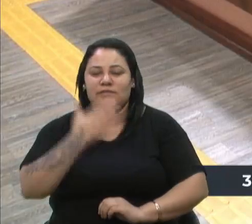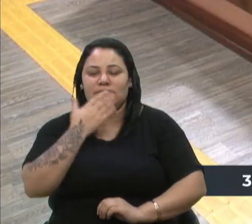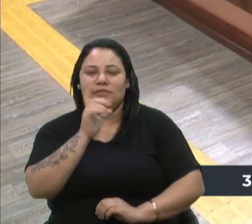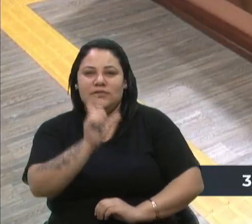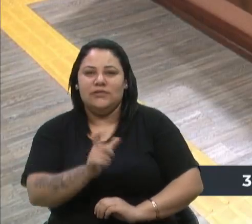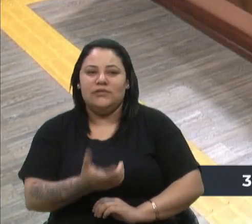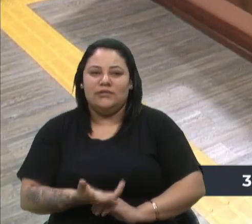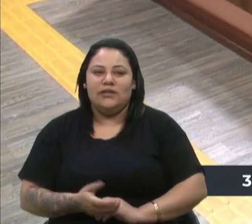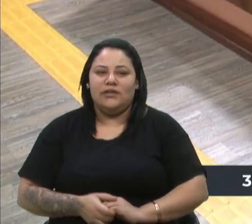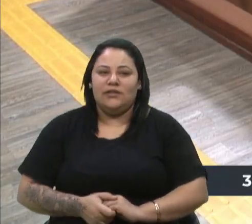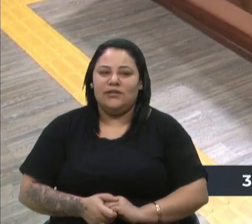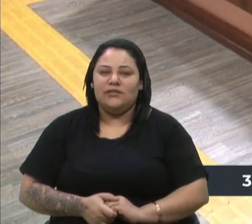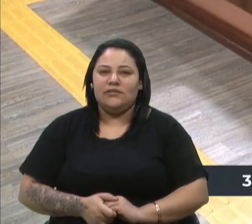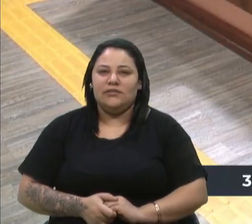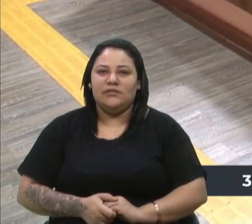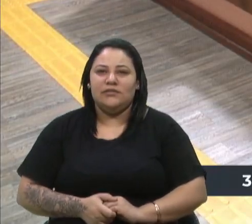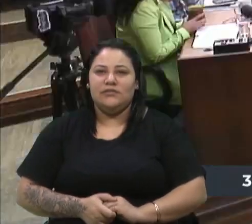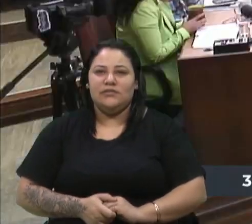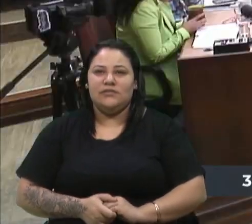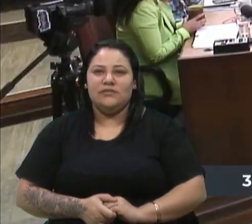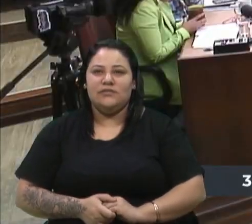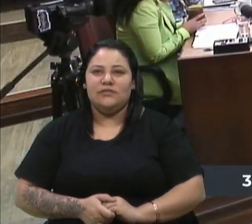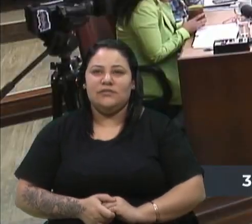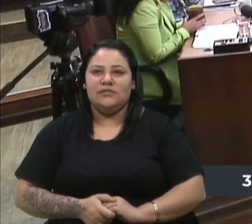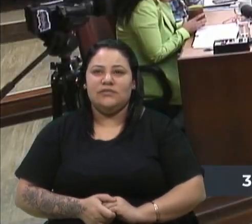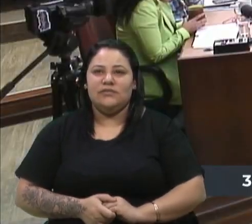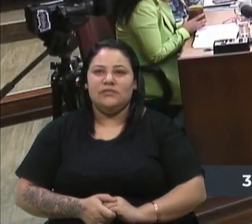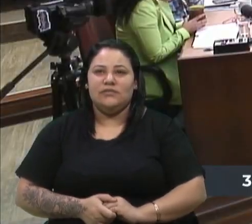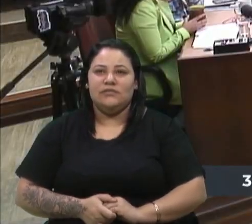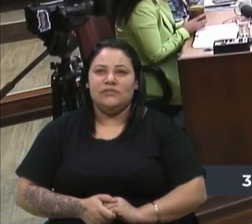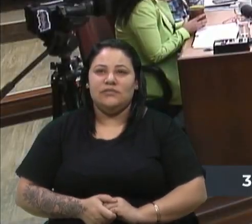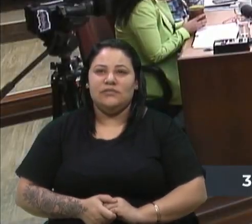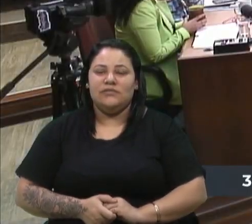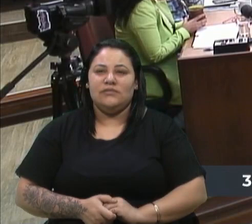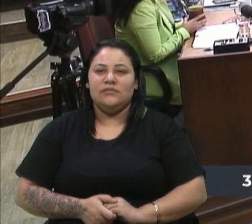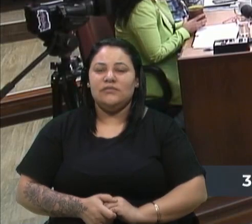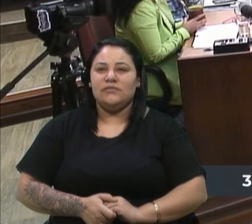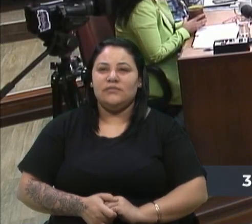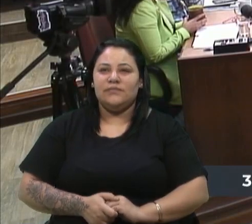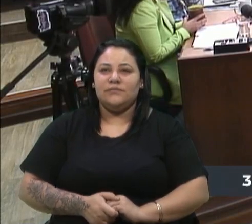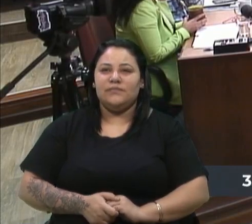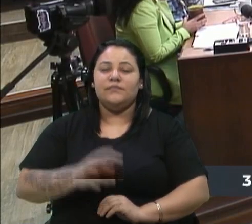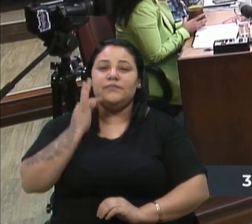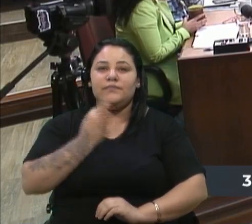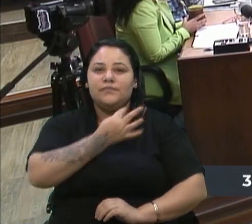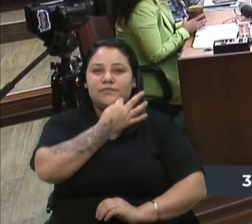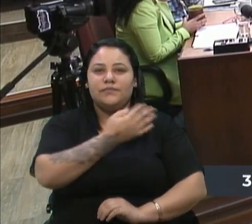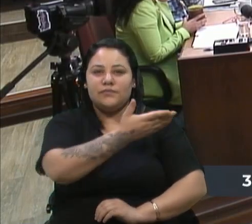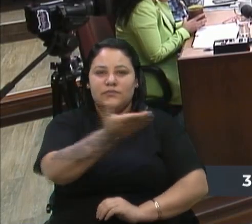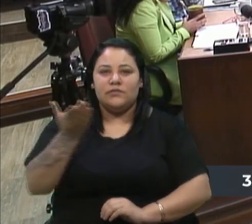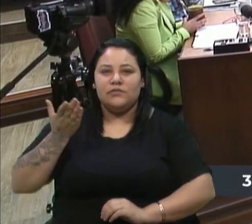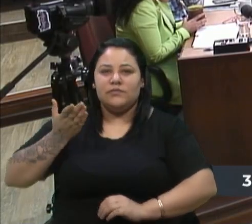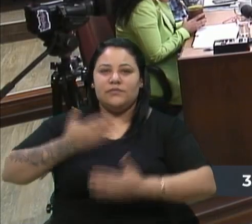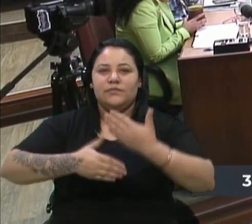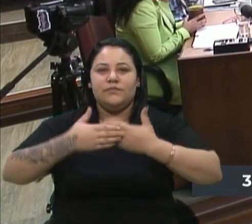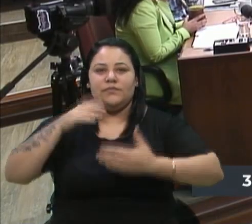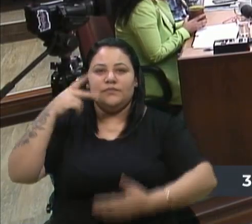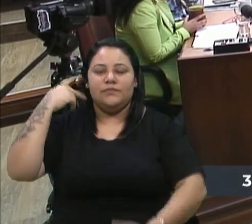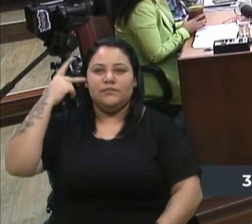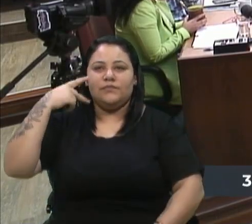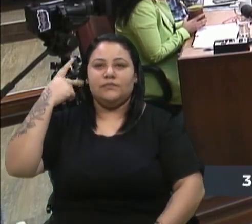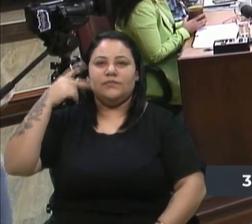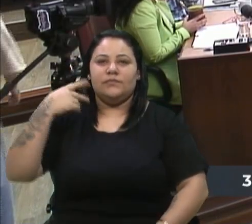Com a palavra, Tatiane Frisso. Senhor presidente, nobres pares, colegas vereadores,